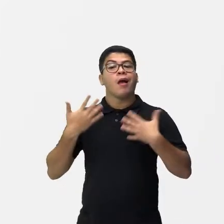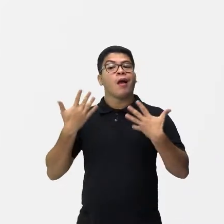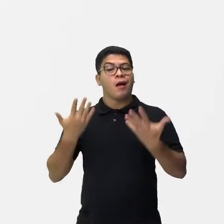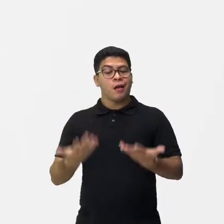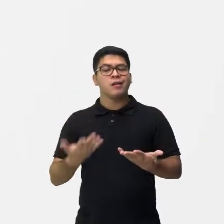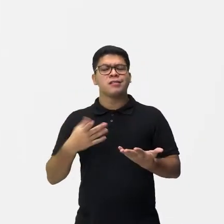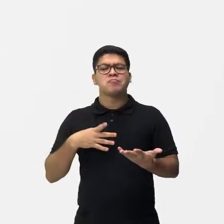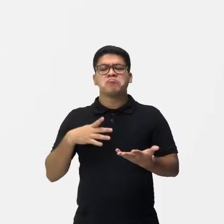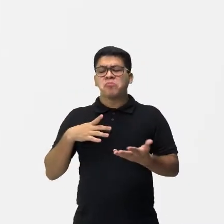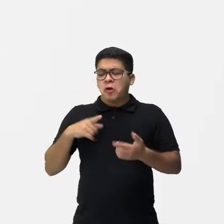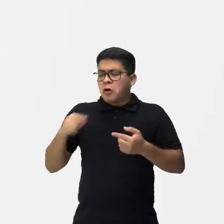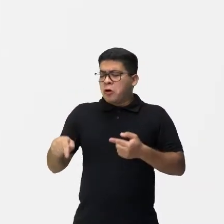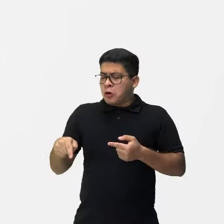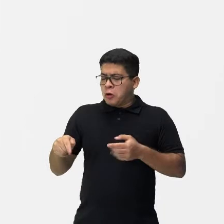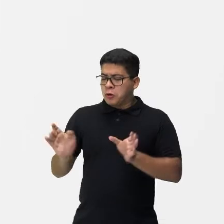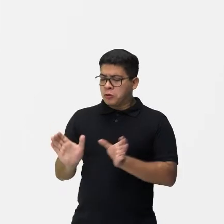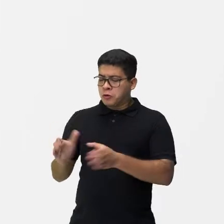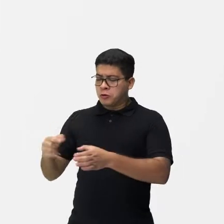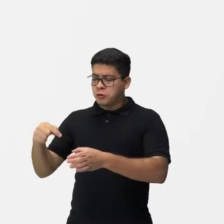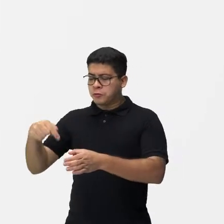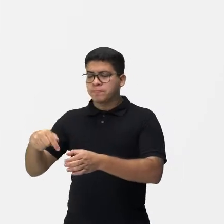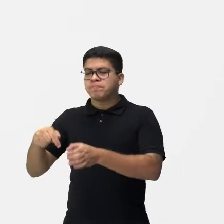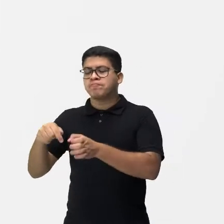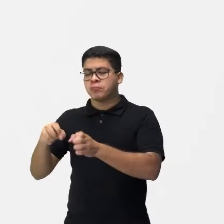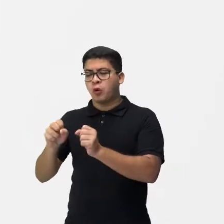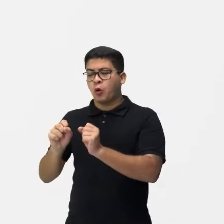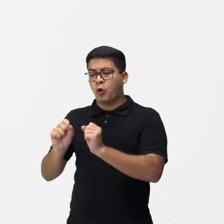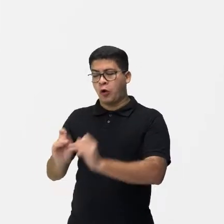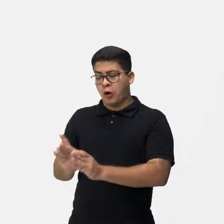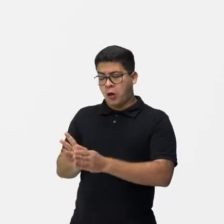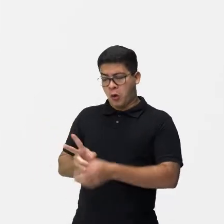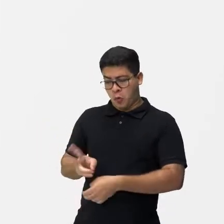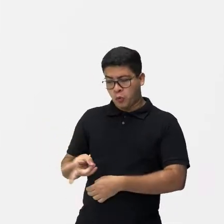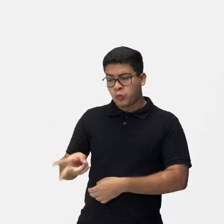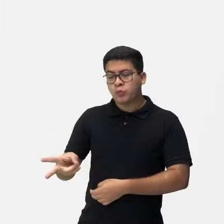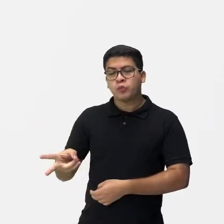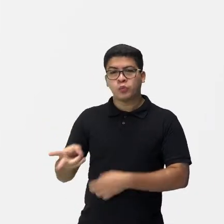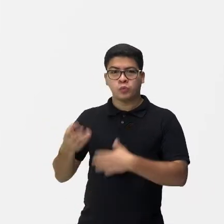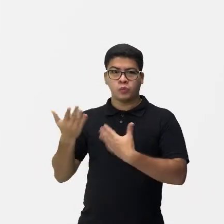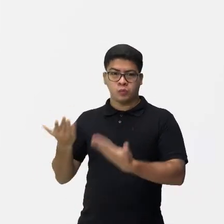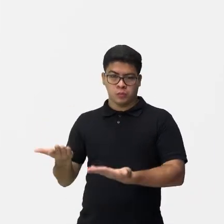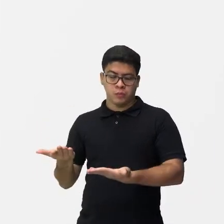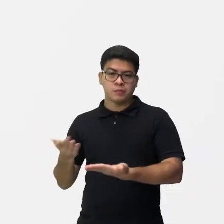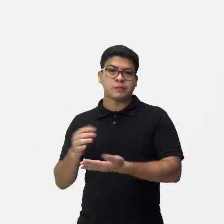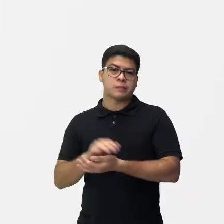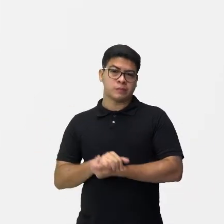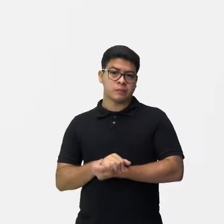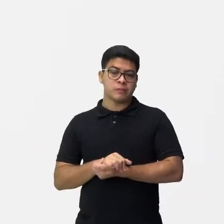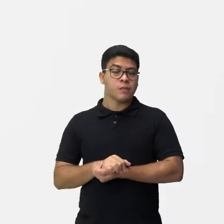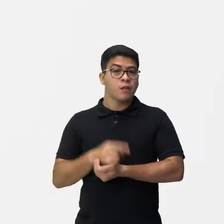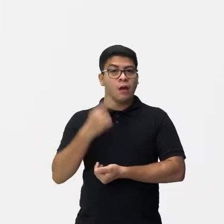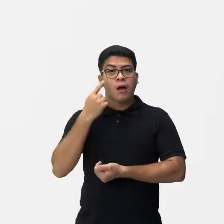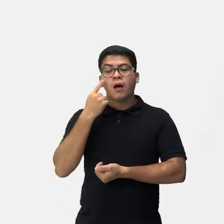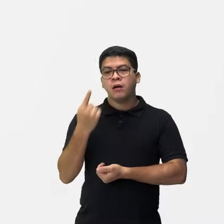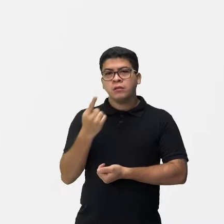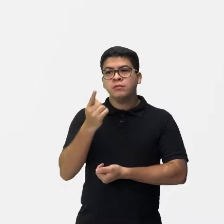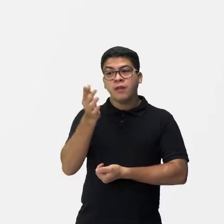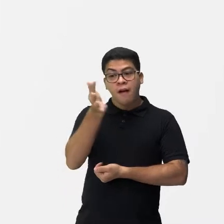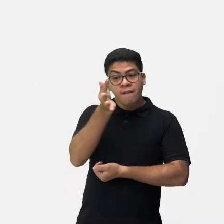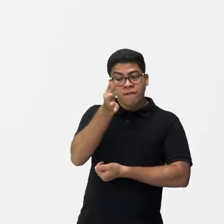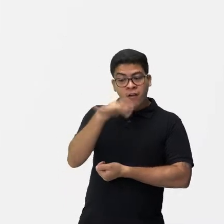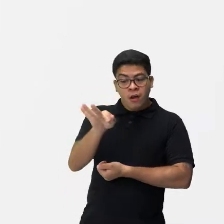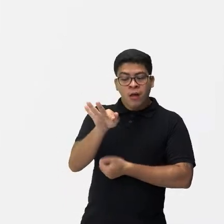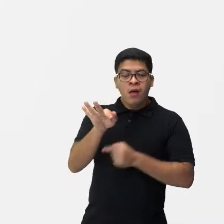consistia em ceder territórios à Alemanha a fim de evitar a guerra. O que a gente percebe aqui? Que principalmente